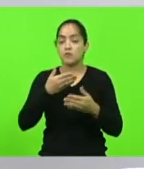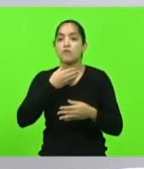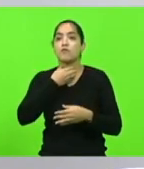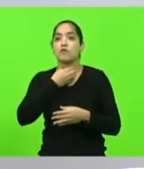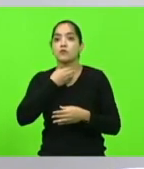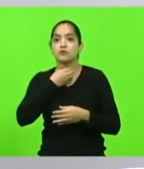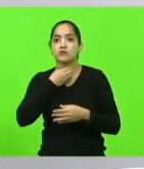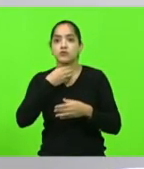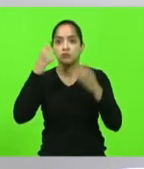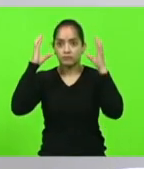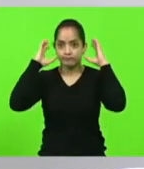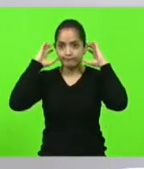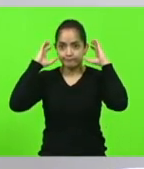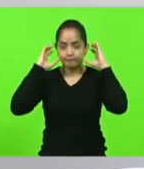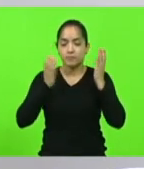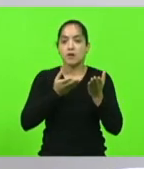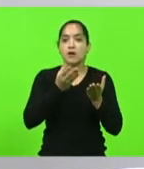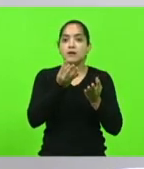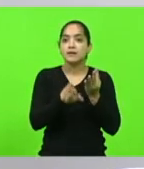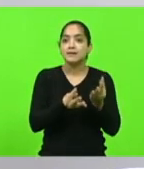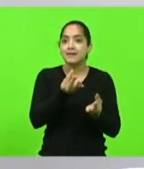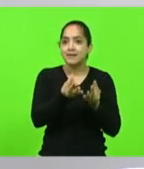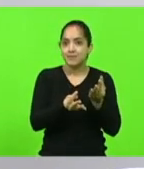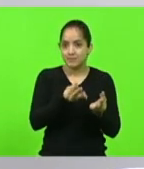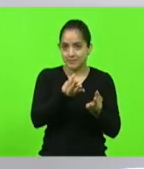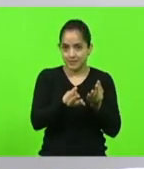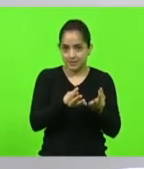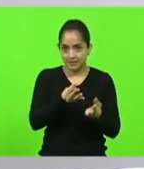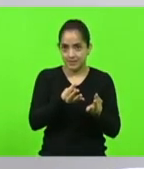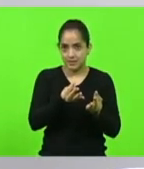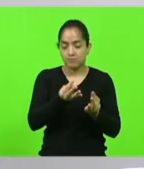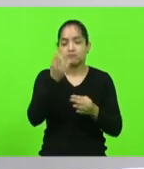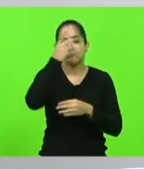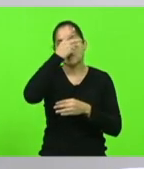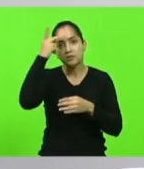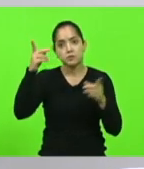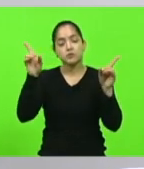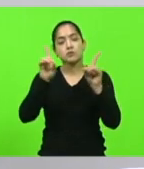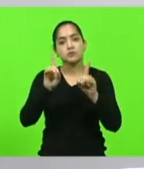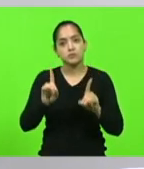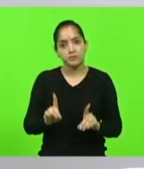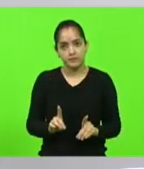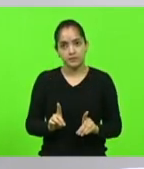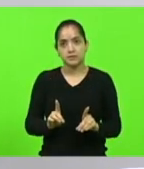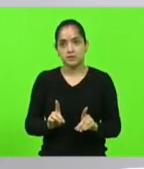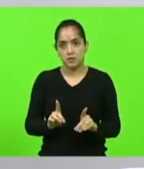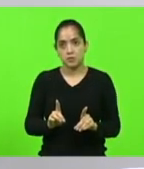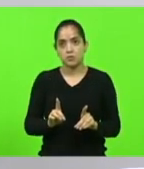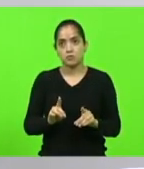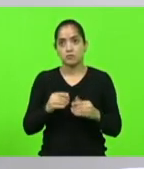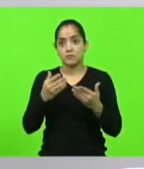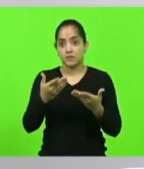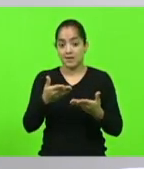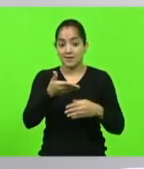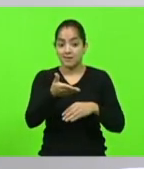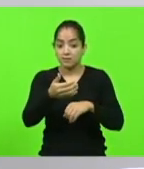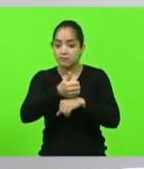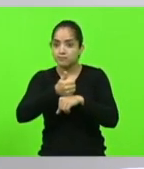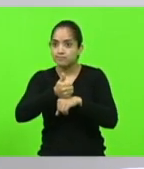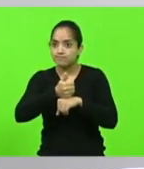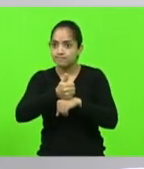e terapia ocupacional para as pessoas com deficiência e a falta desses profissionais